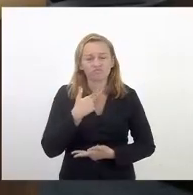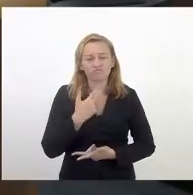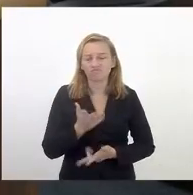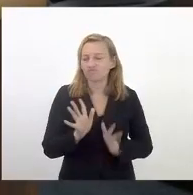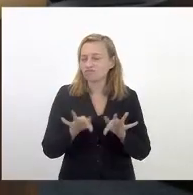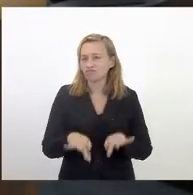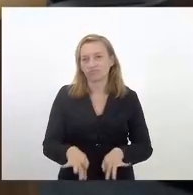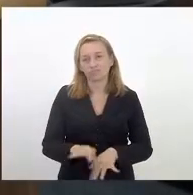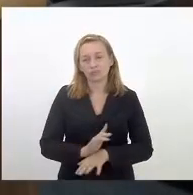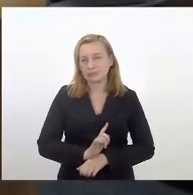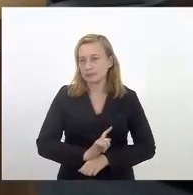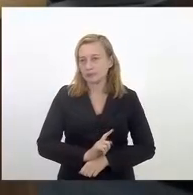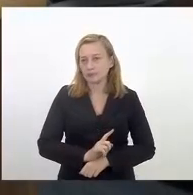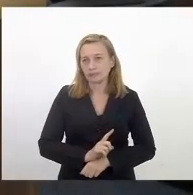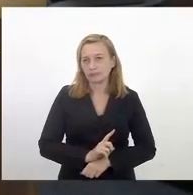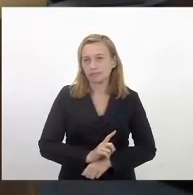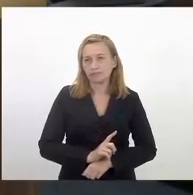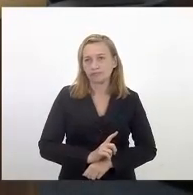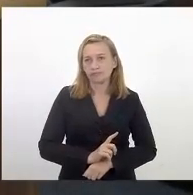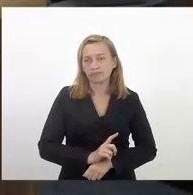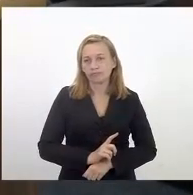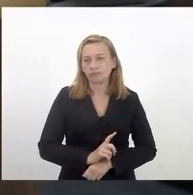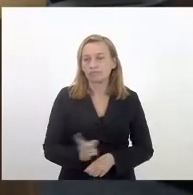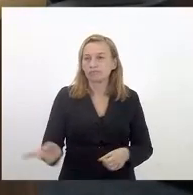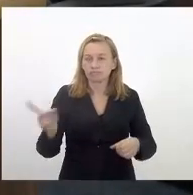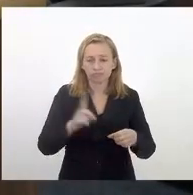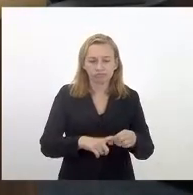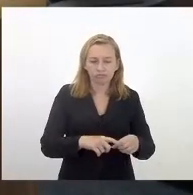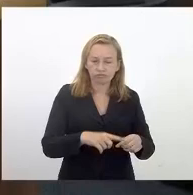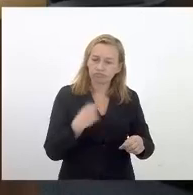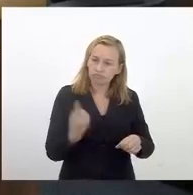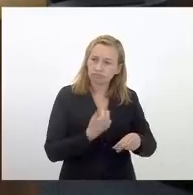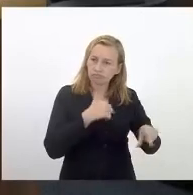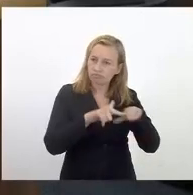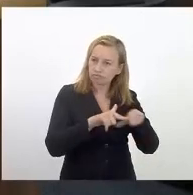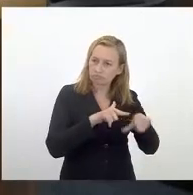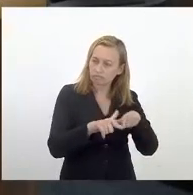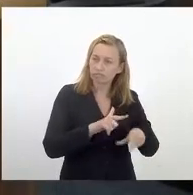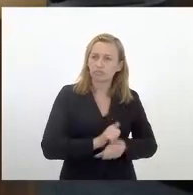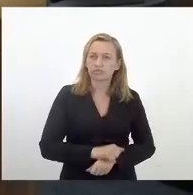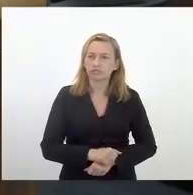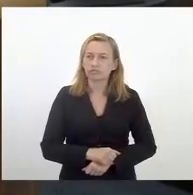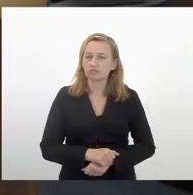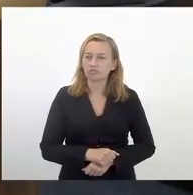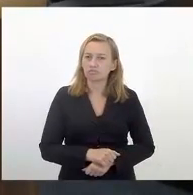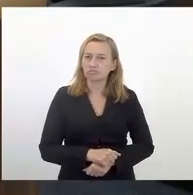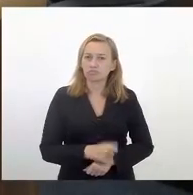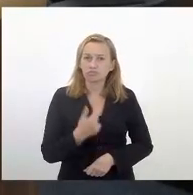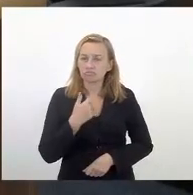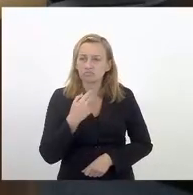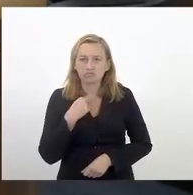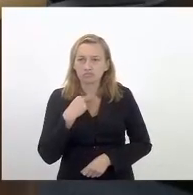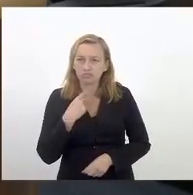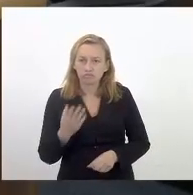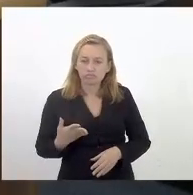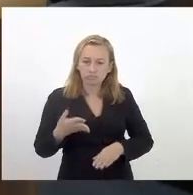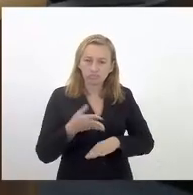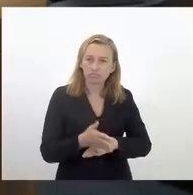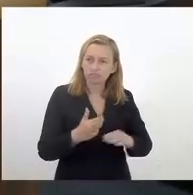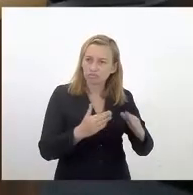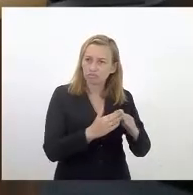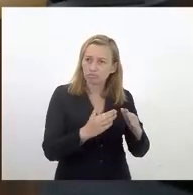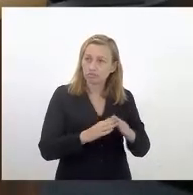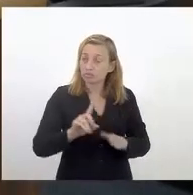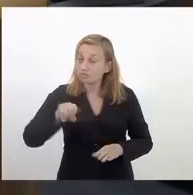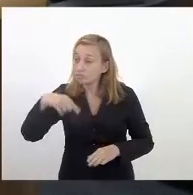encerrar retomar as nossas atividades no segundo semestre mas não podemos chegar nessa casa na semana